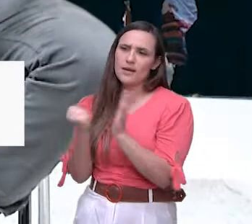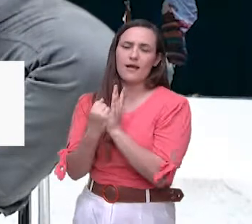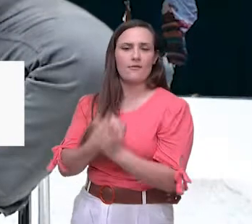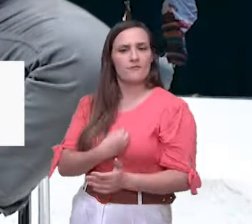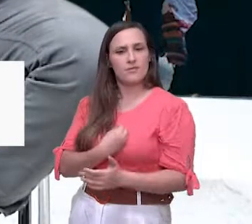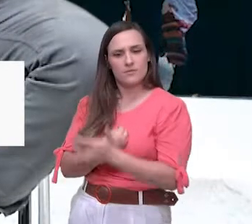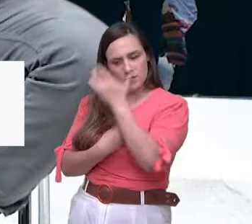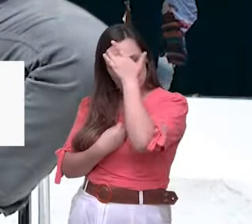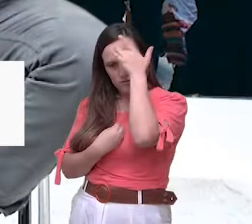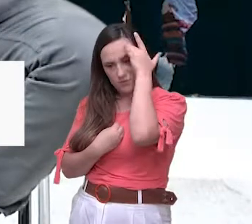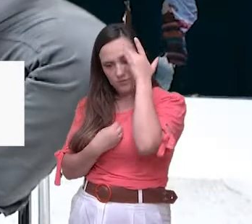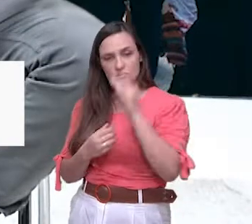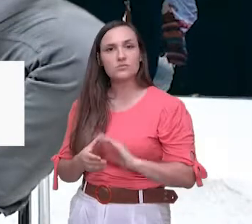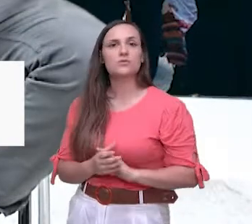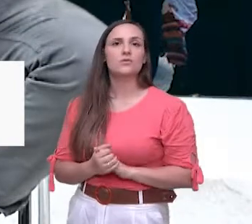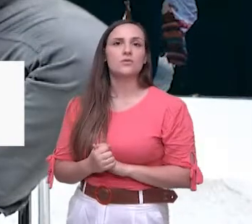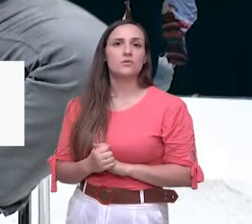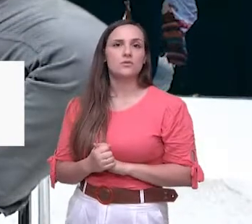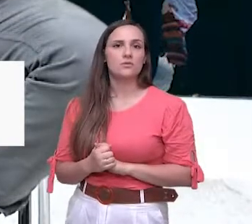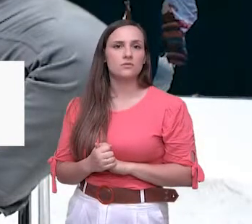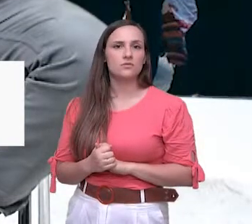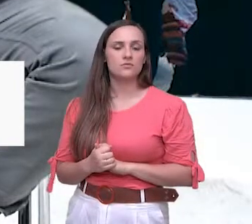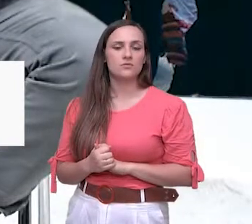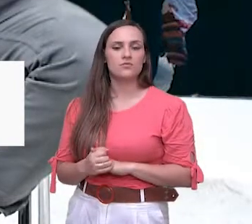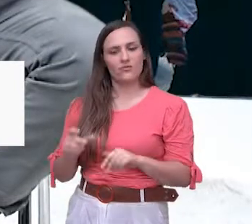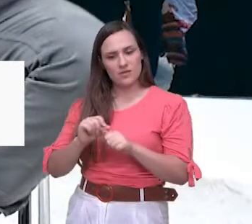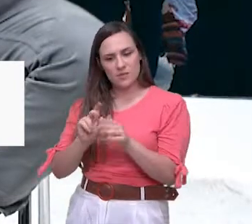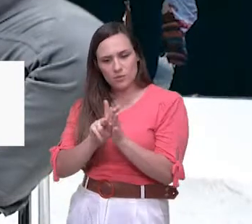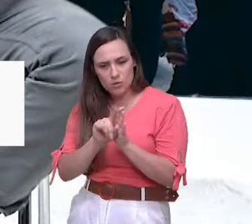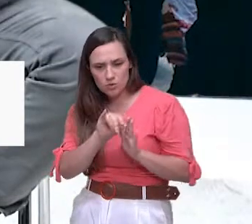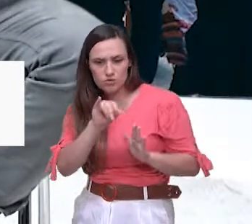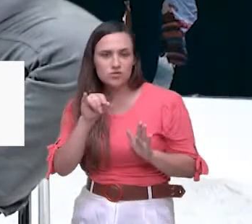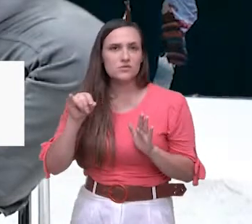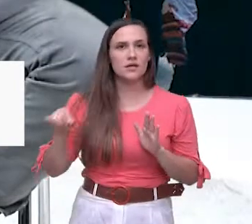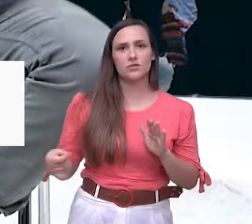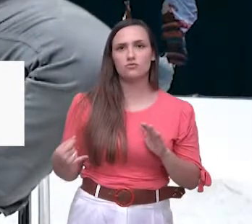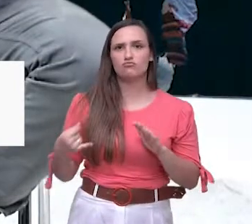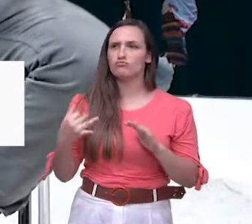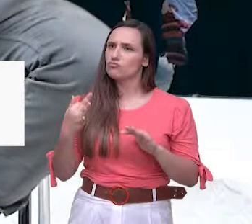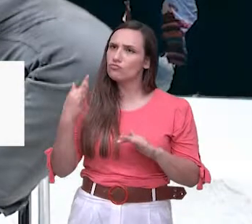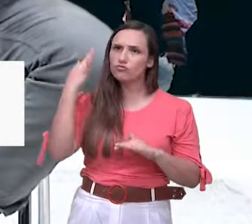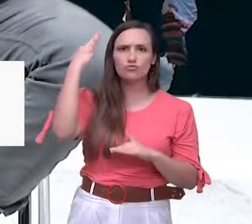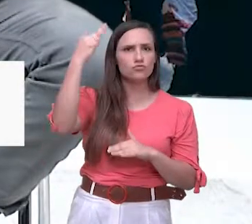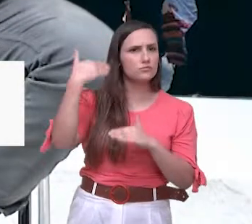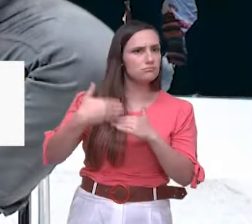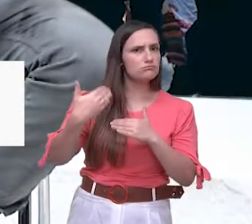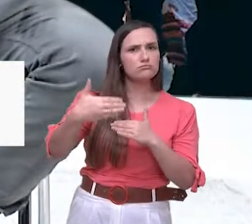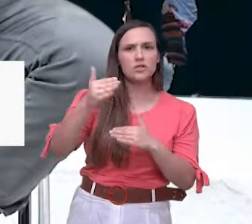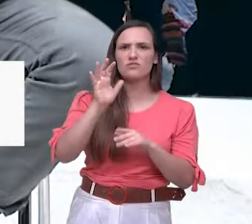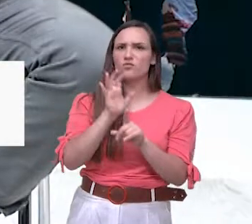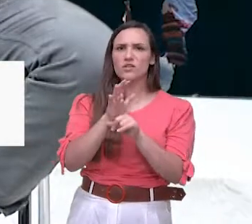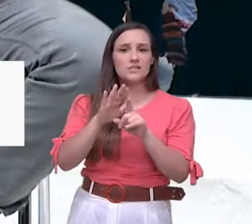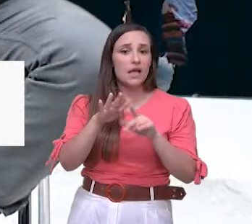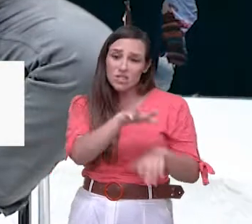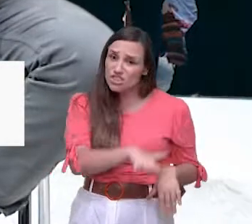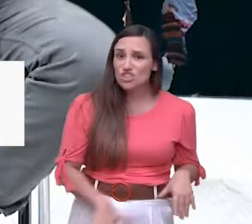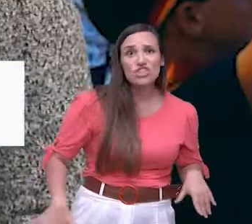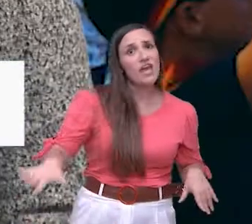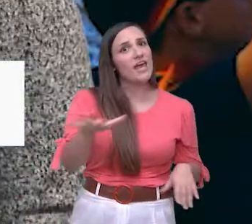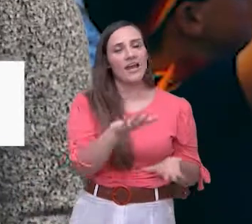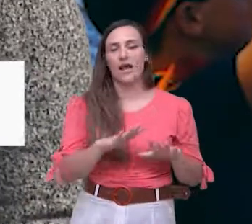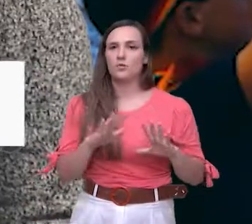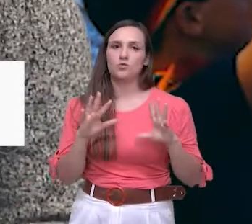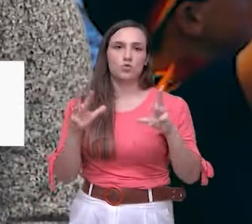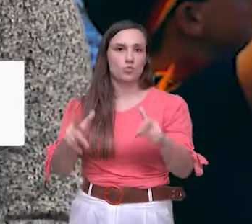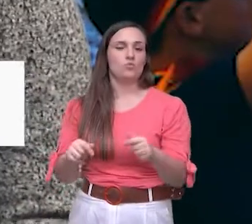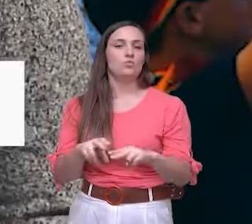produzir mudanças e deixaram um legado né deixar aí projetos e programas futuros que impactem na